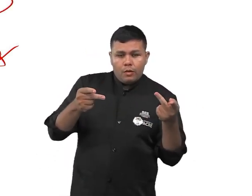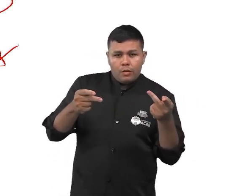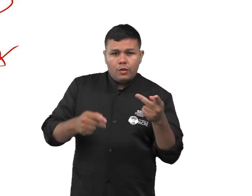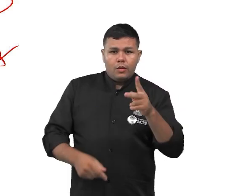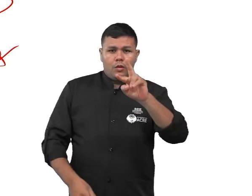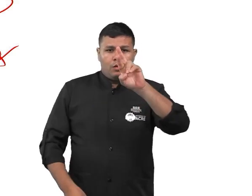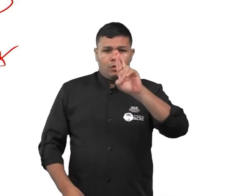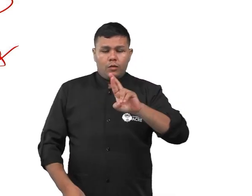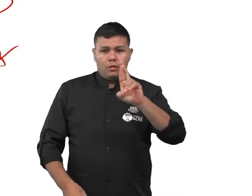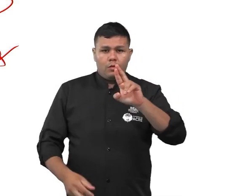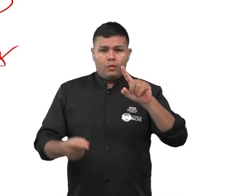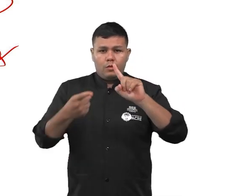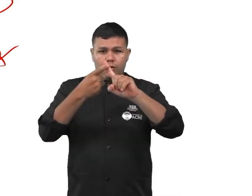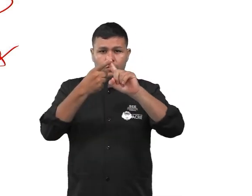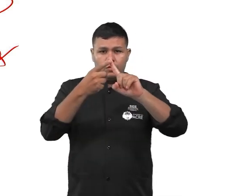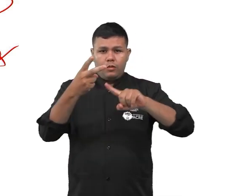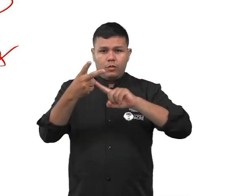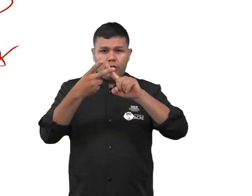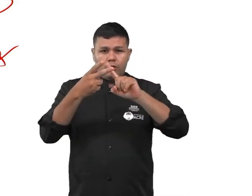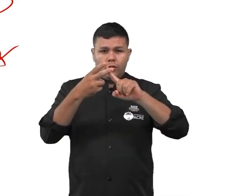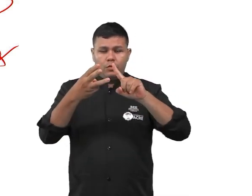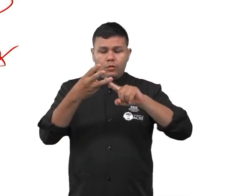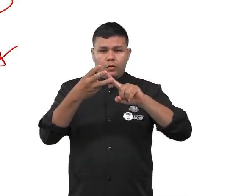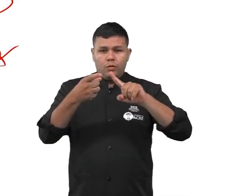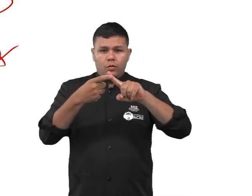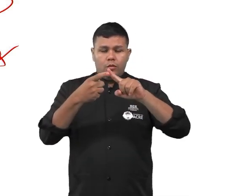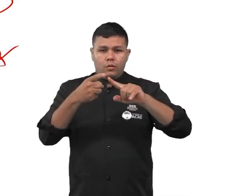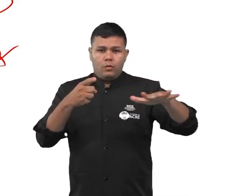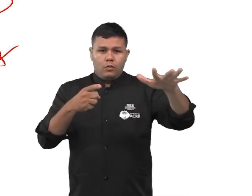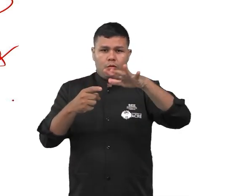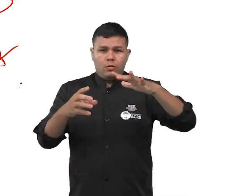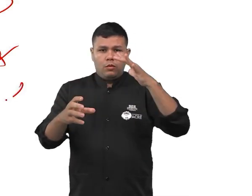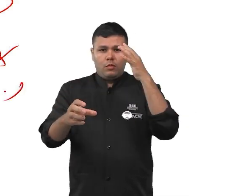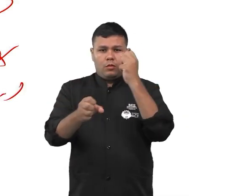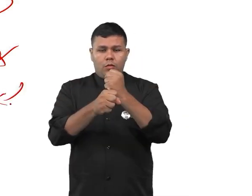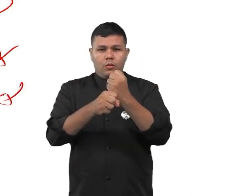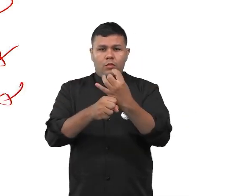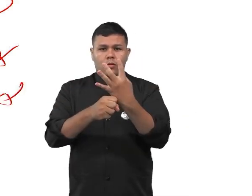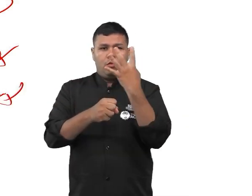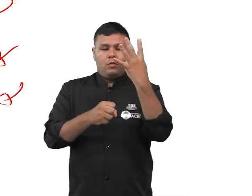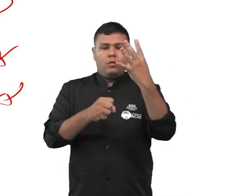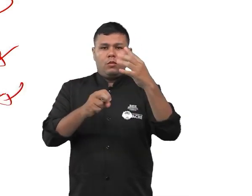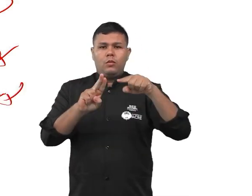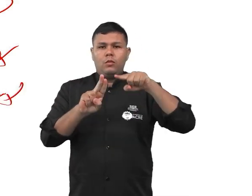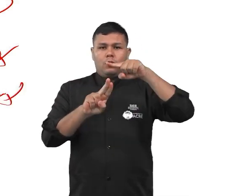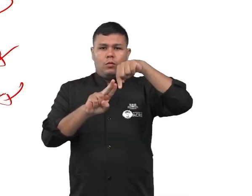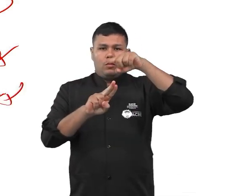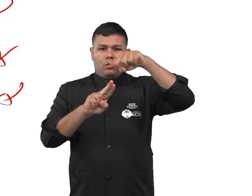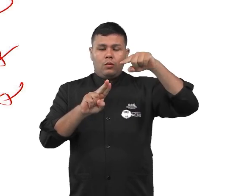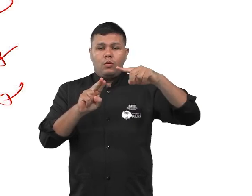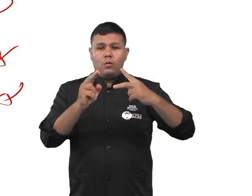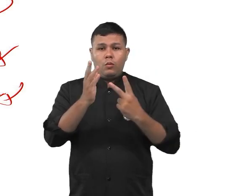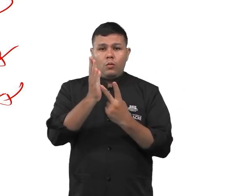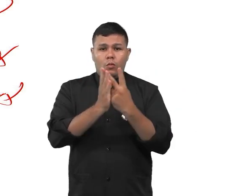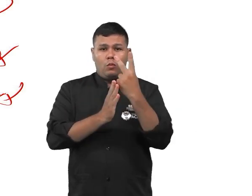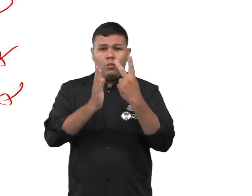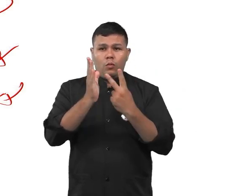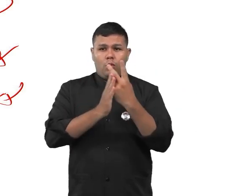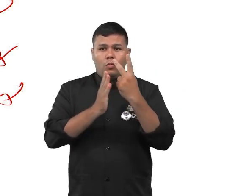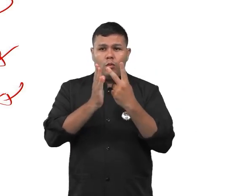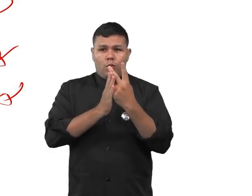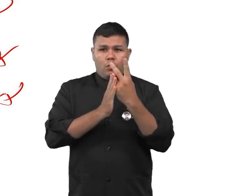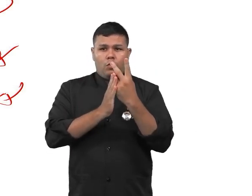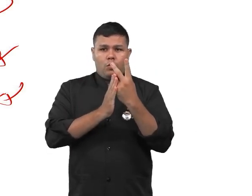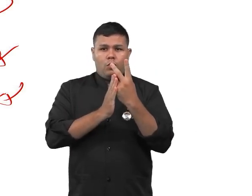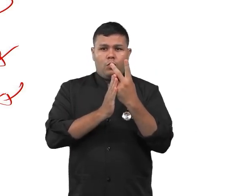estender em 3 dimensões. Área total, 4πr ao quadrado, e o volume do cubo, que inclusive caiu numa prova